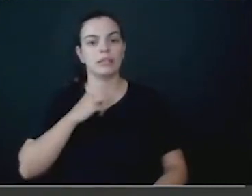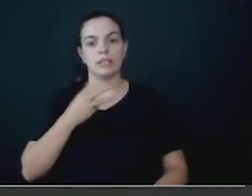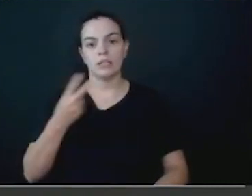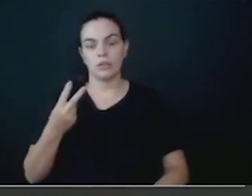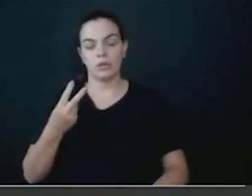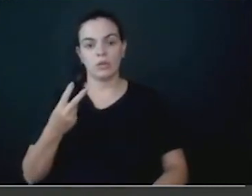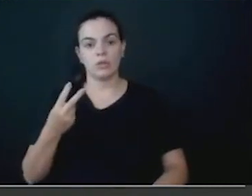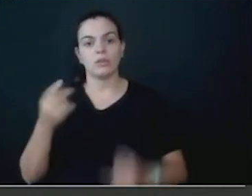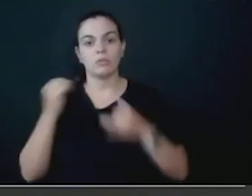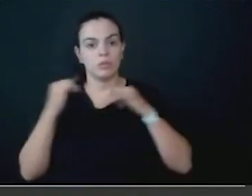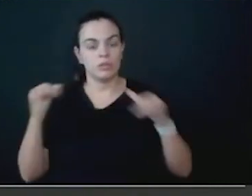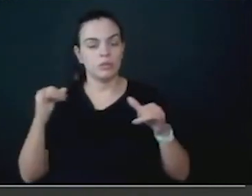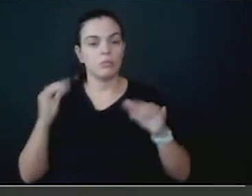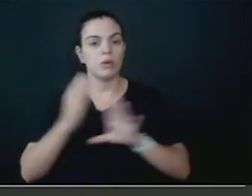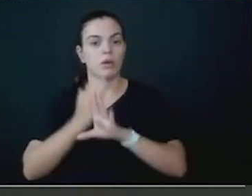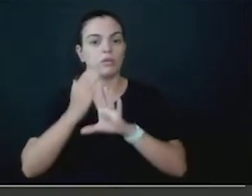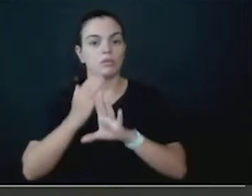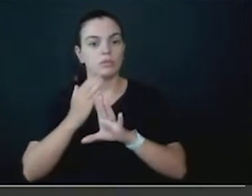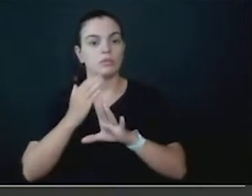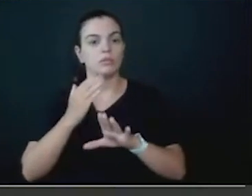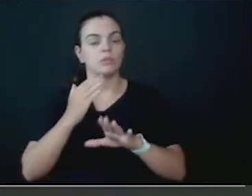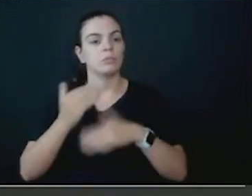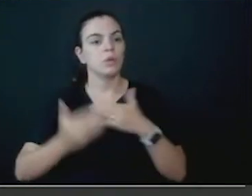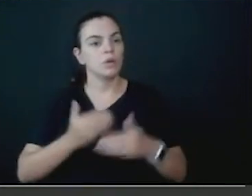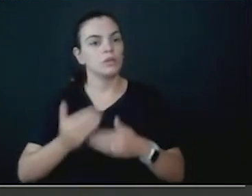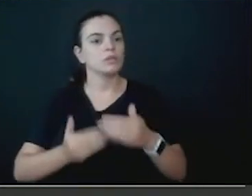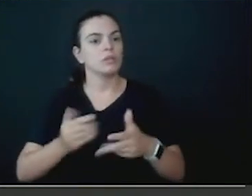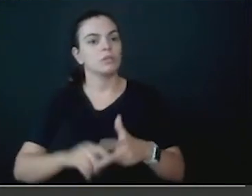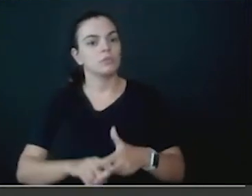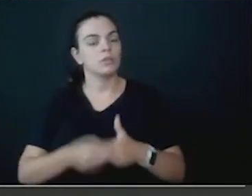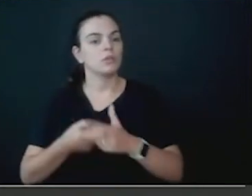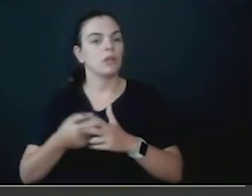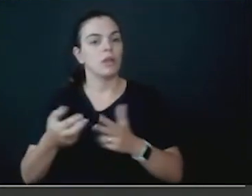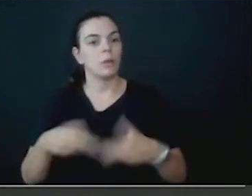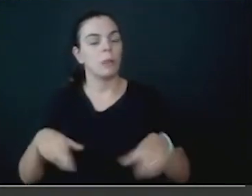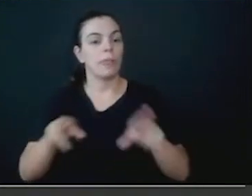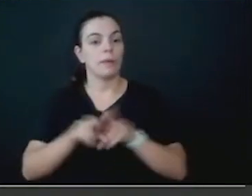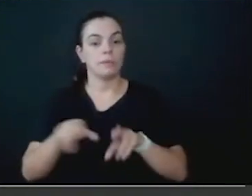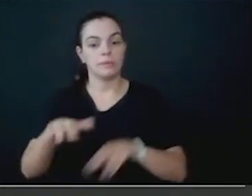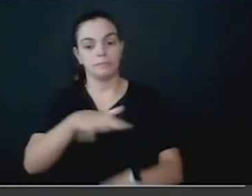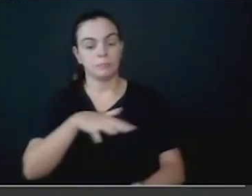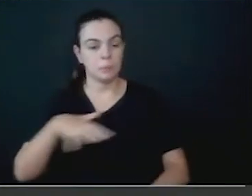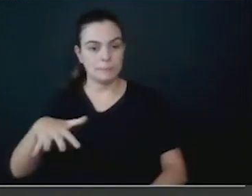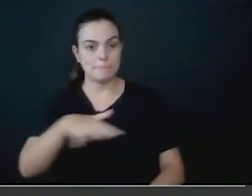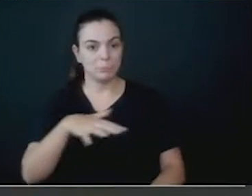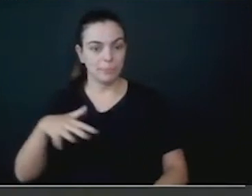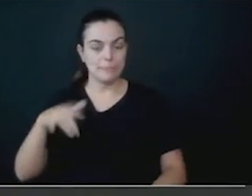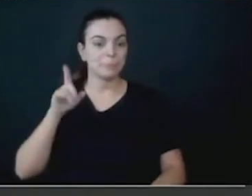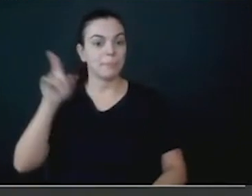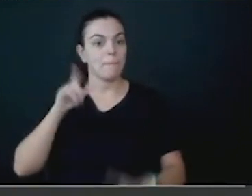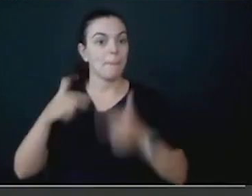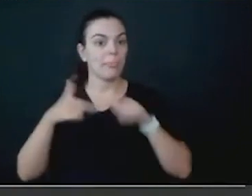à continuidade dos processos de manutenção e recuperação urbana. Esse é um serviço que nunca para,